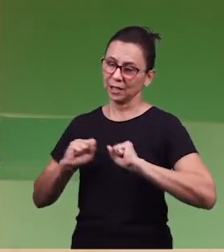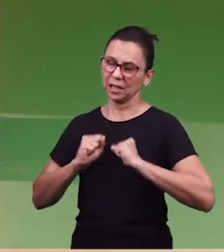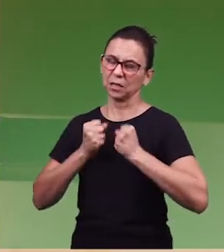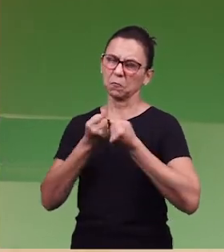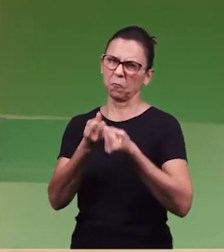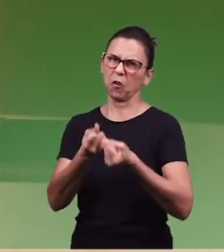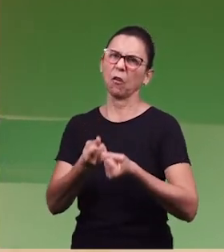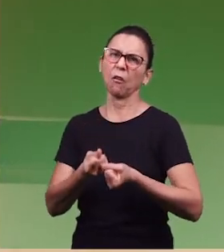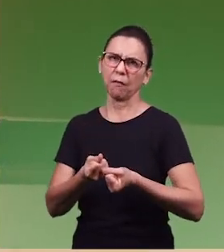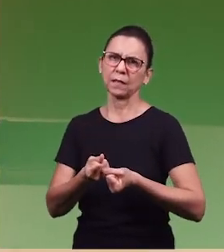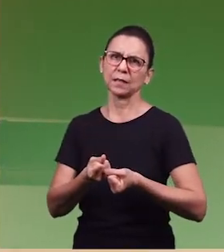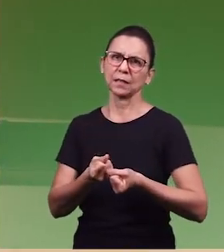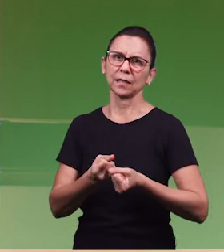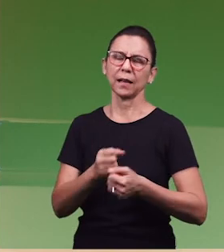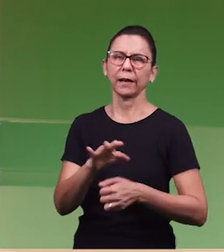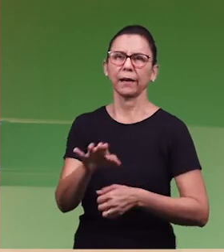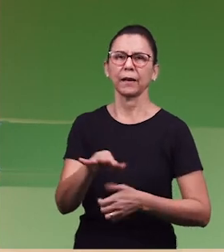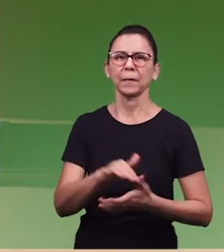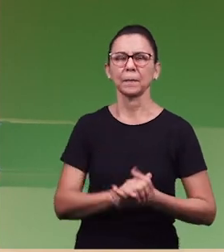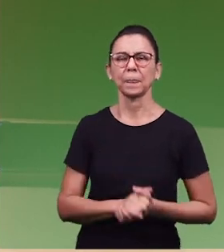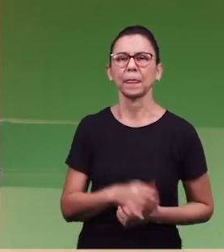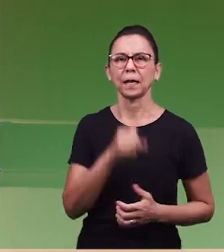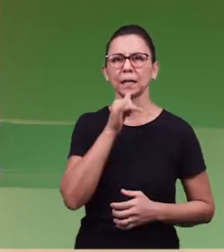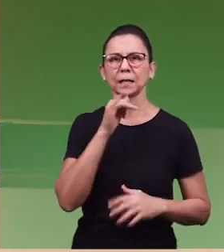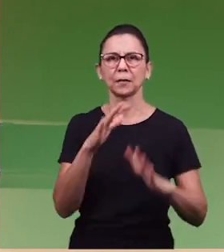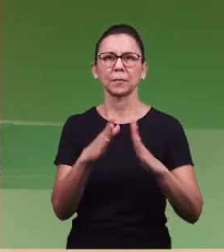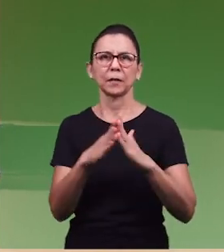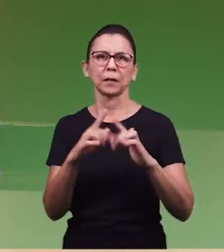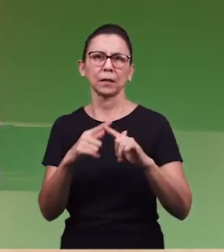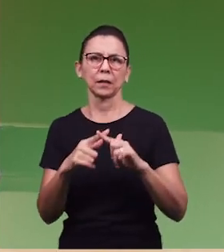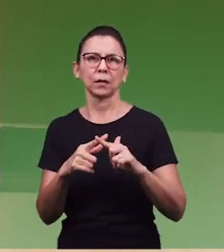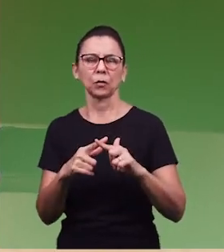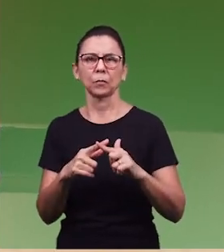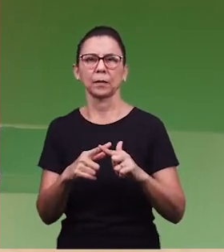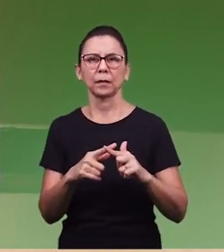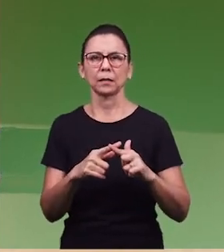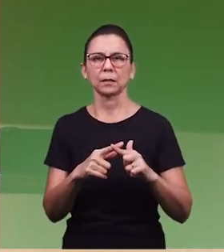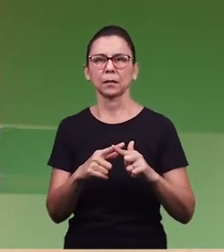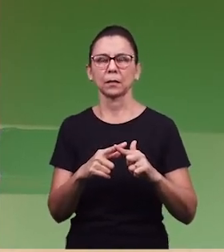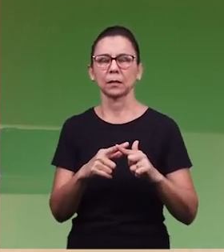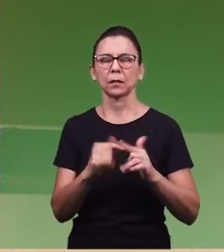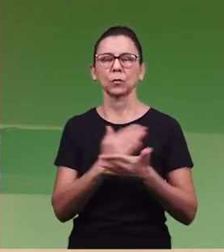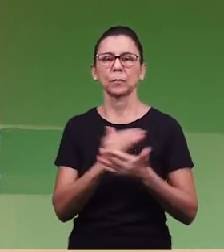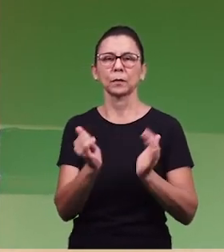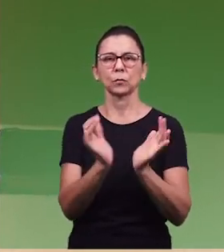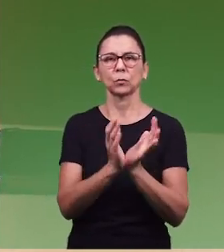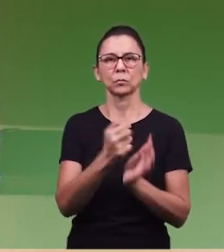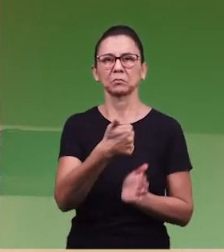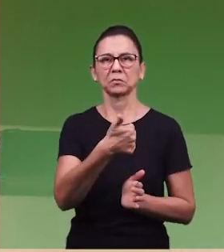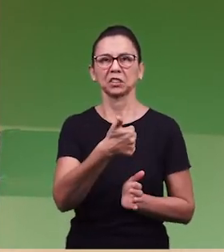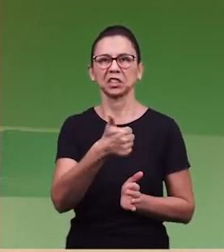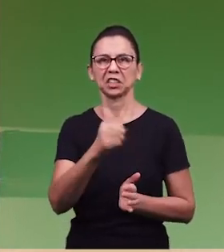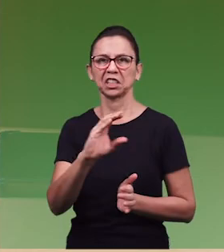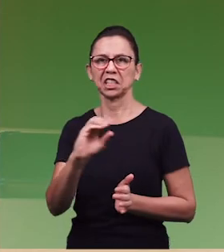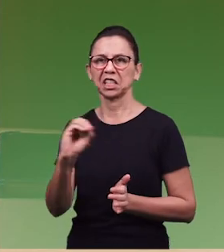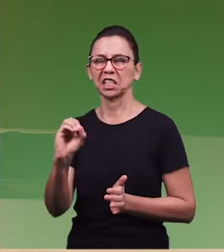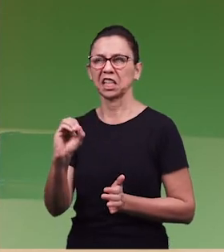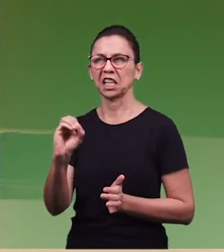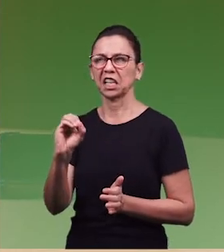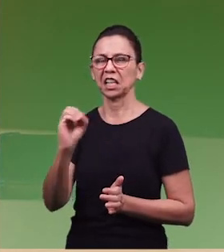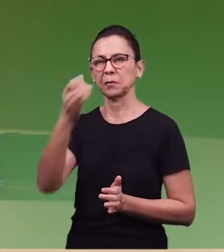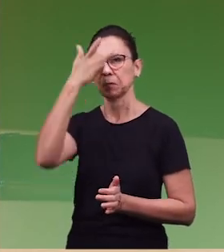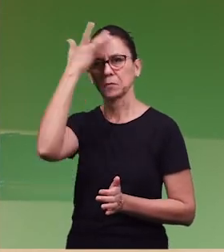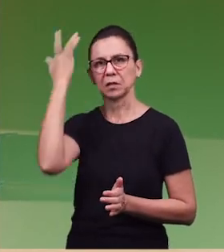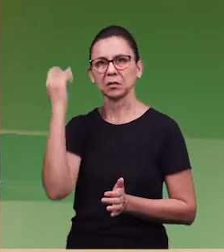aquela igreja que começa assim com 100 membros e dali a 2, 3 meses não tem mais 100, tem 50, tem 30, acabou todo mundo